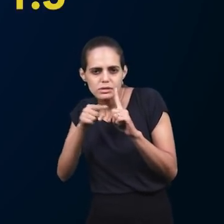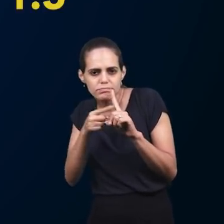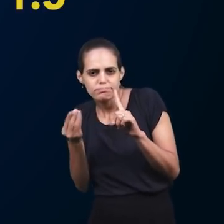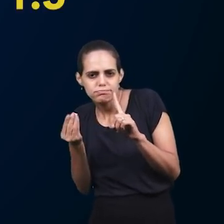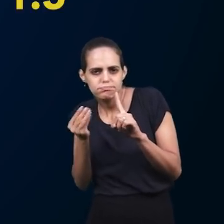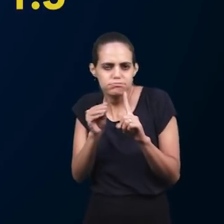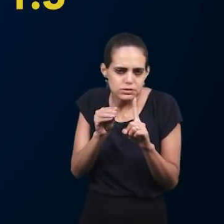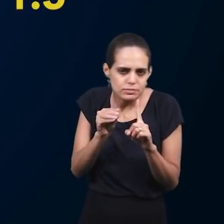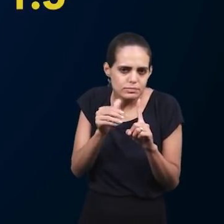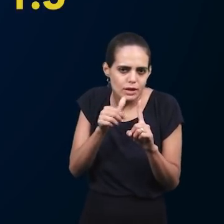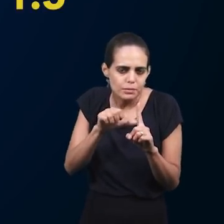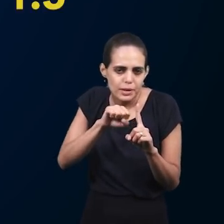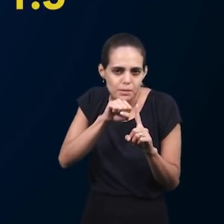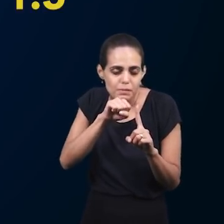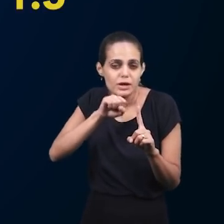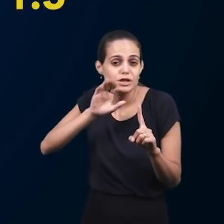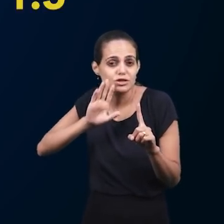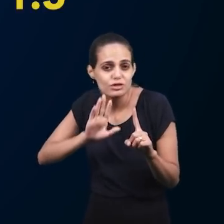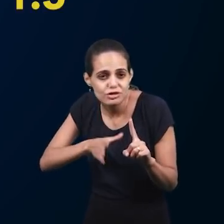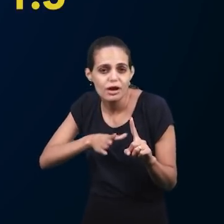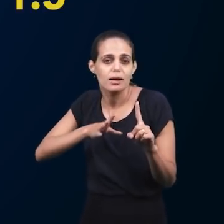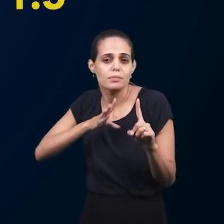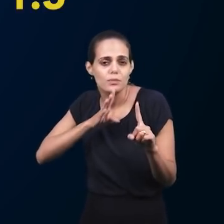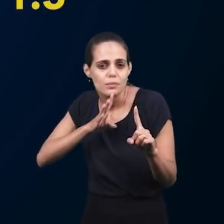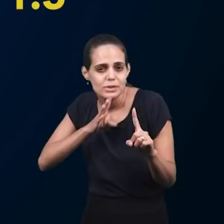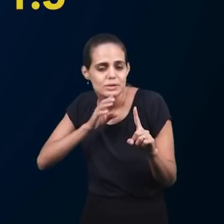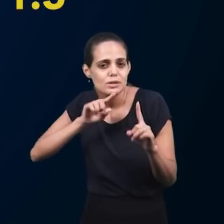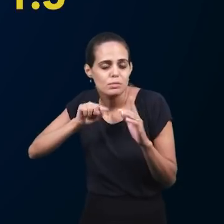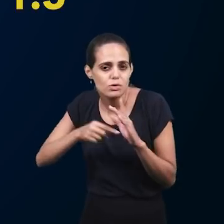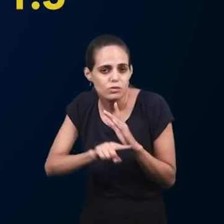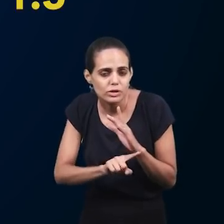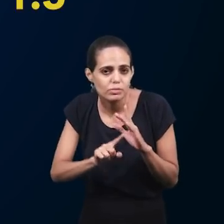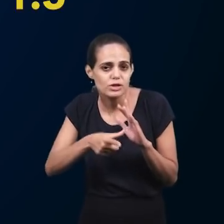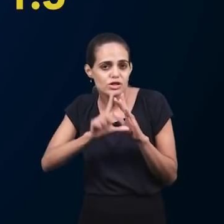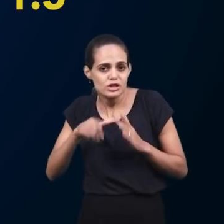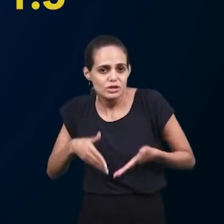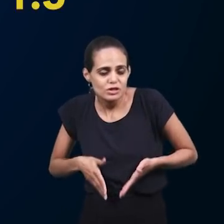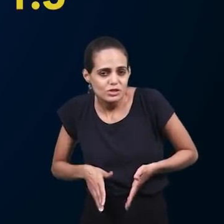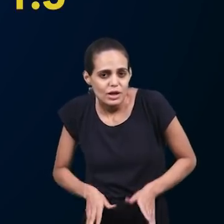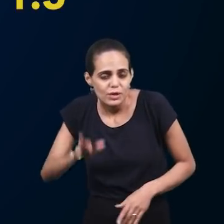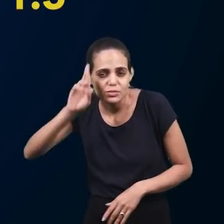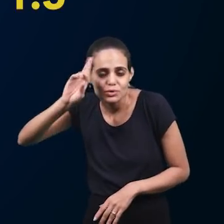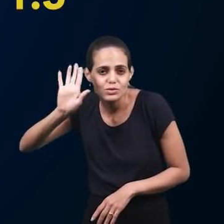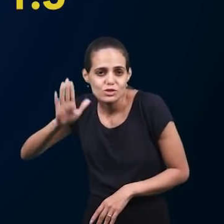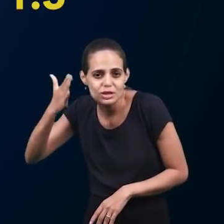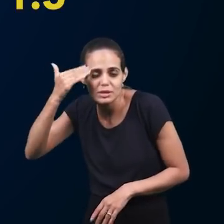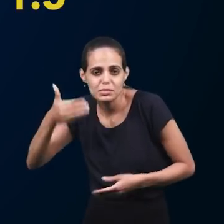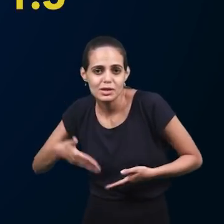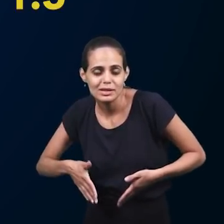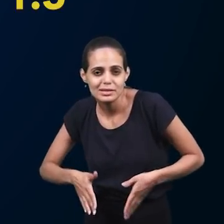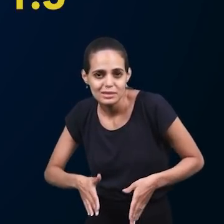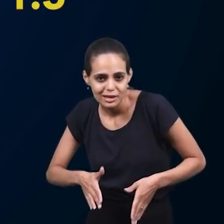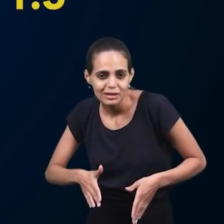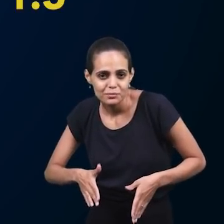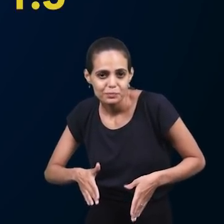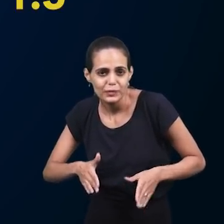ventre, eu te conheci, e antes que saíste da madre, te santifiquei, e as nações te dei por